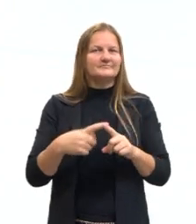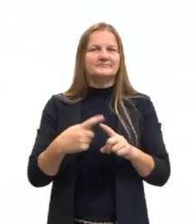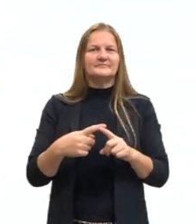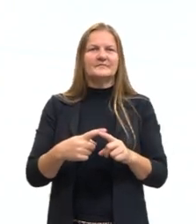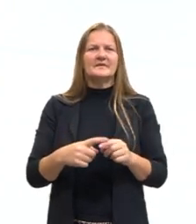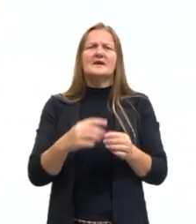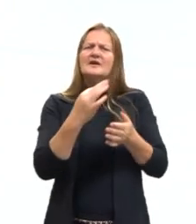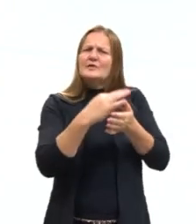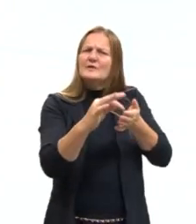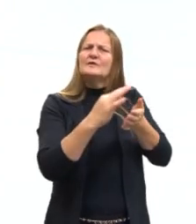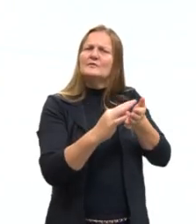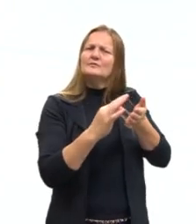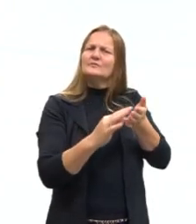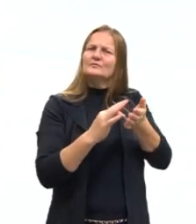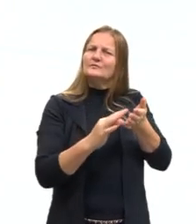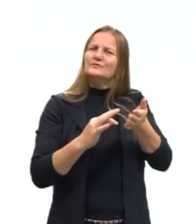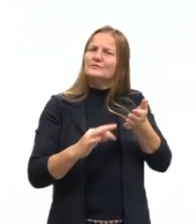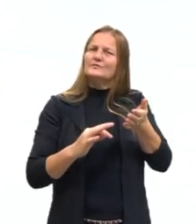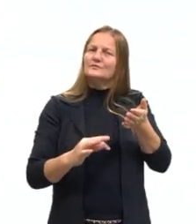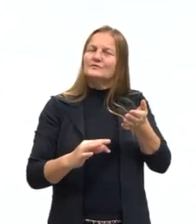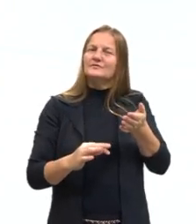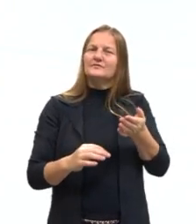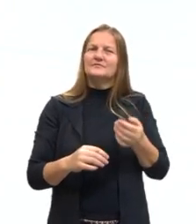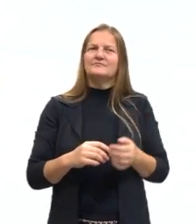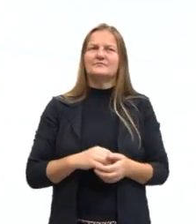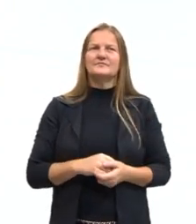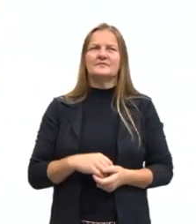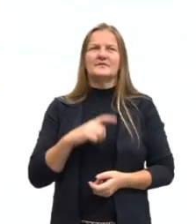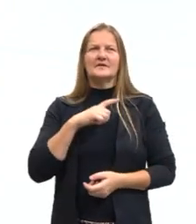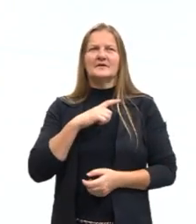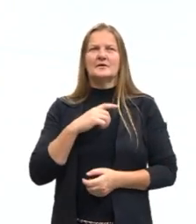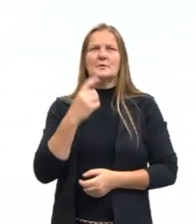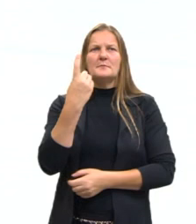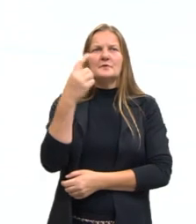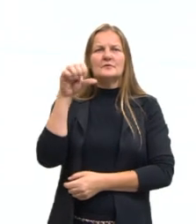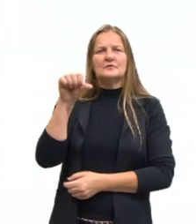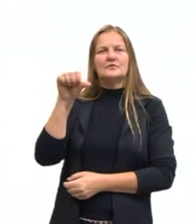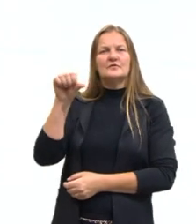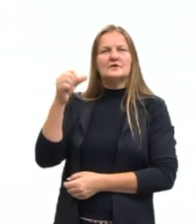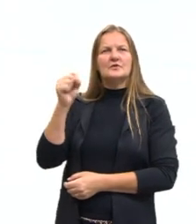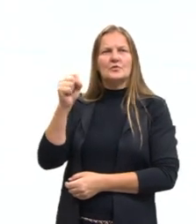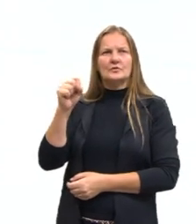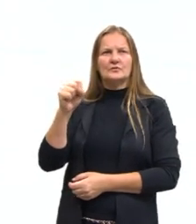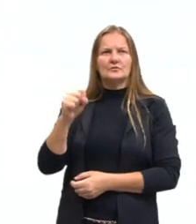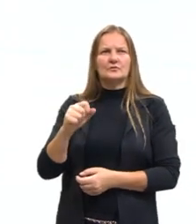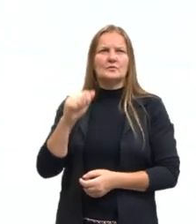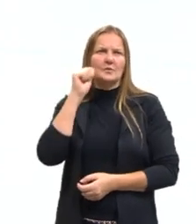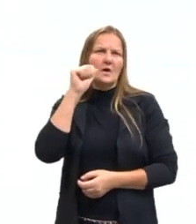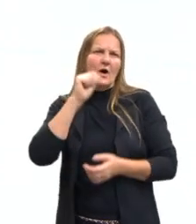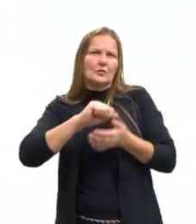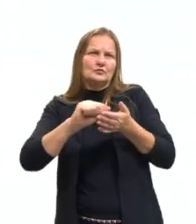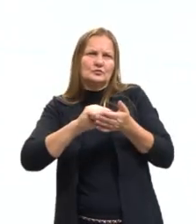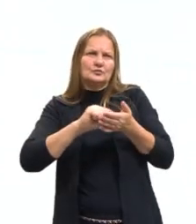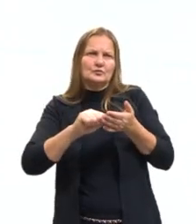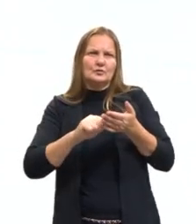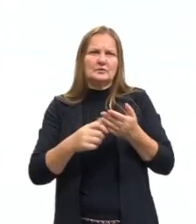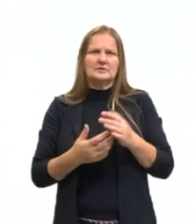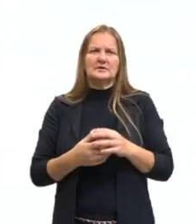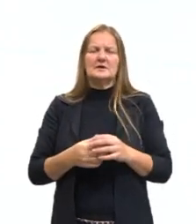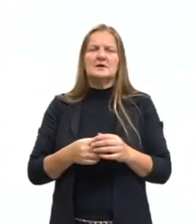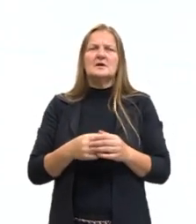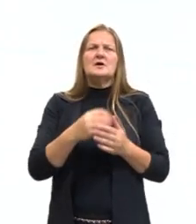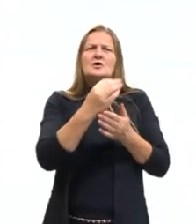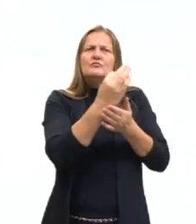e na teoria a Índia Dori rock 1998 afirmou que a linguística